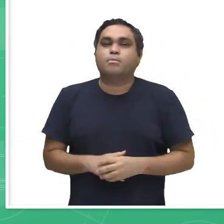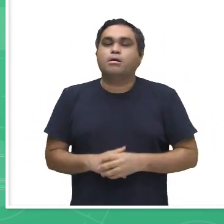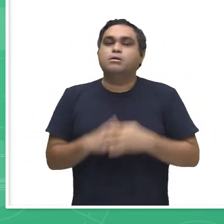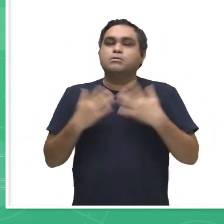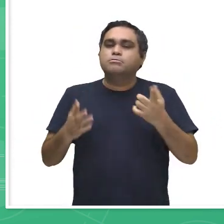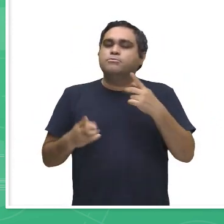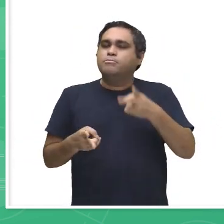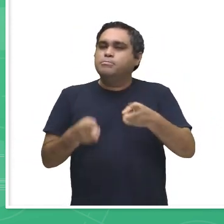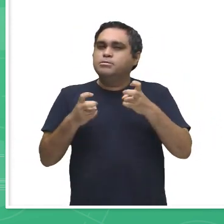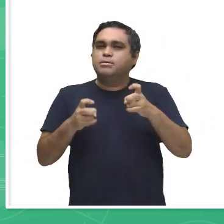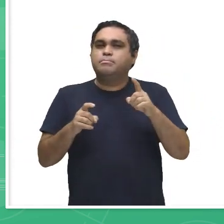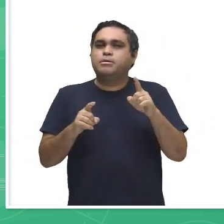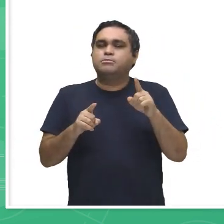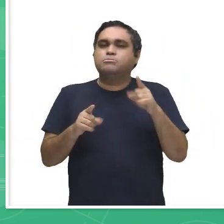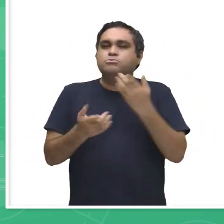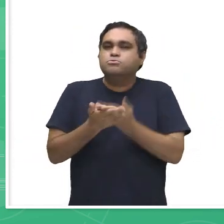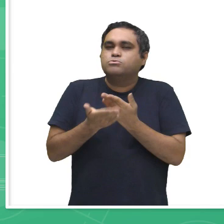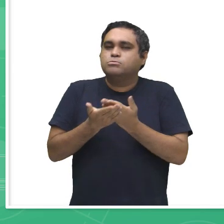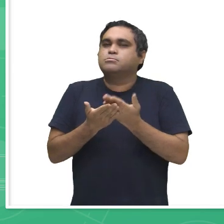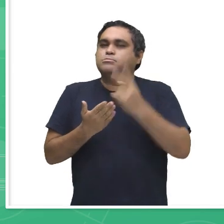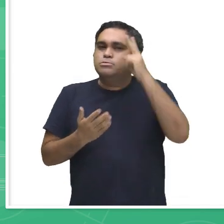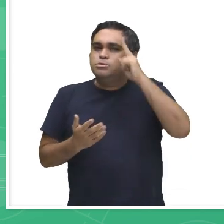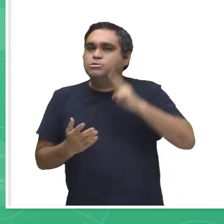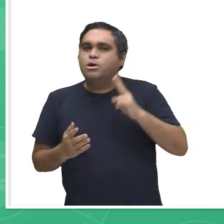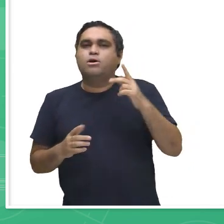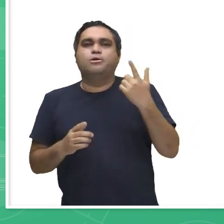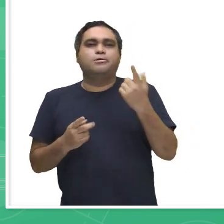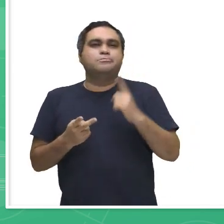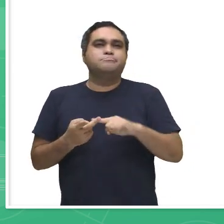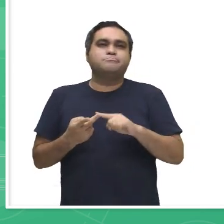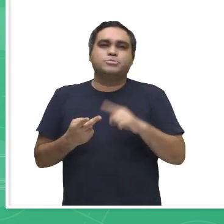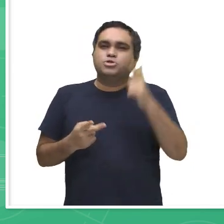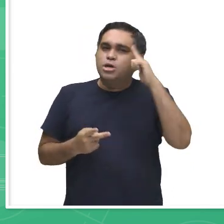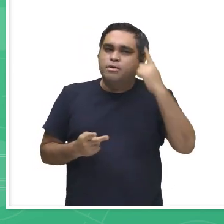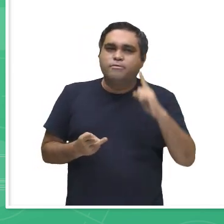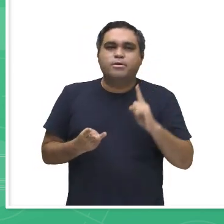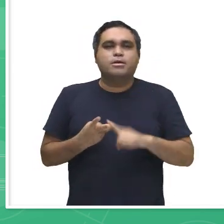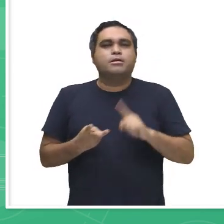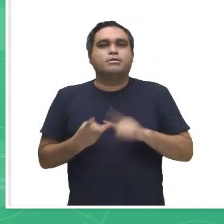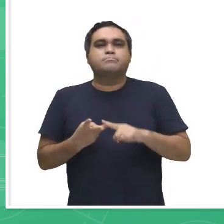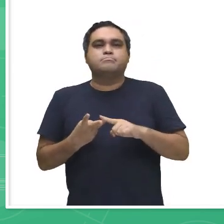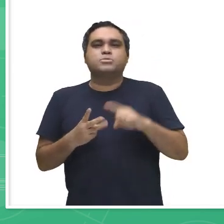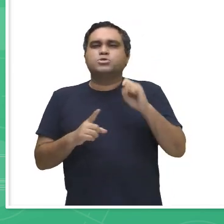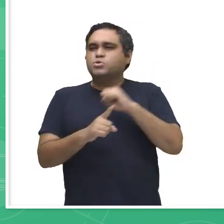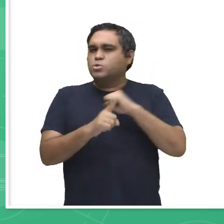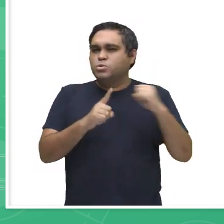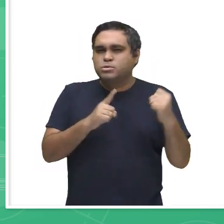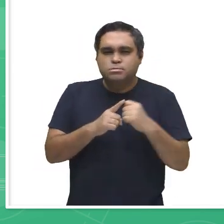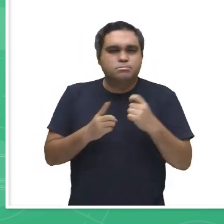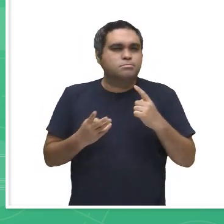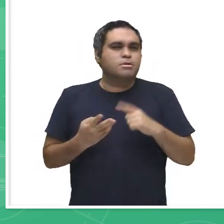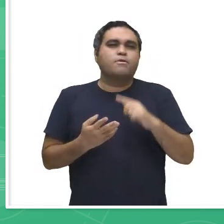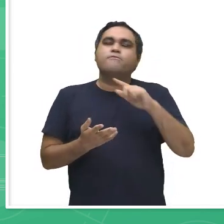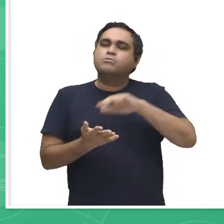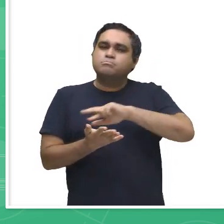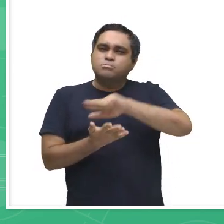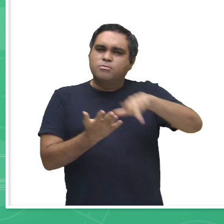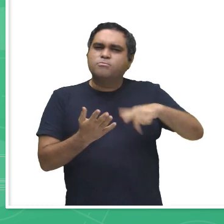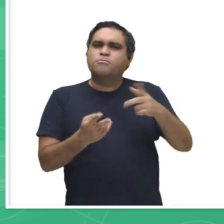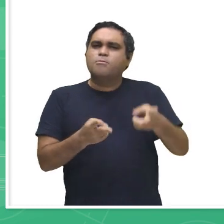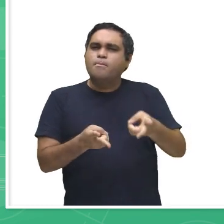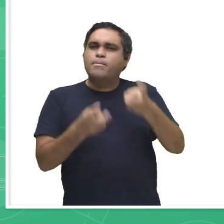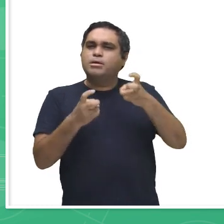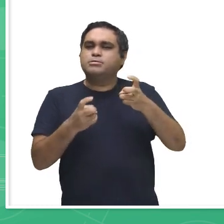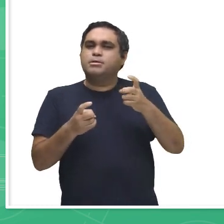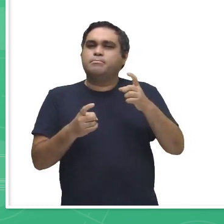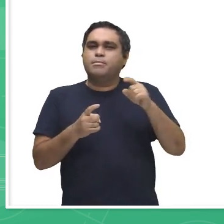isso, estudando história, estudando geografia, estudando sociologia, estudando outras disciplinas, vocês vão percebendo o quanto esses